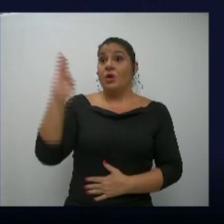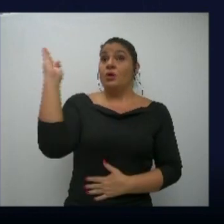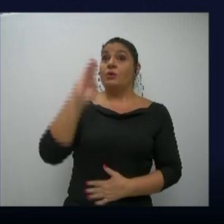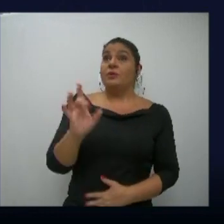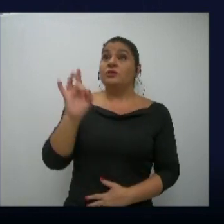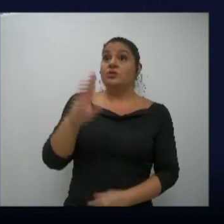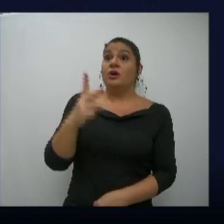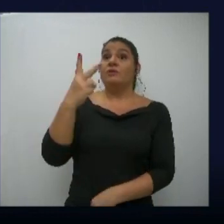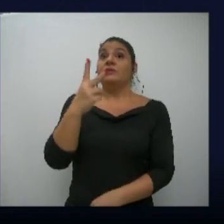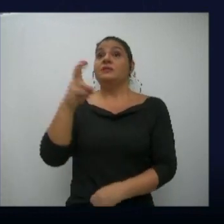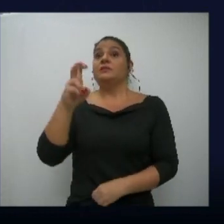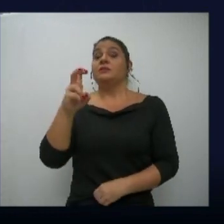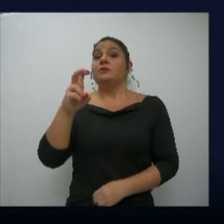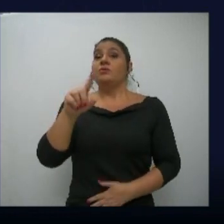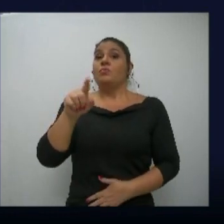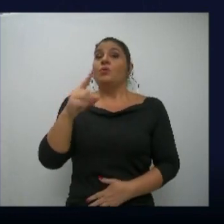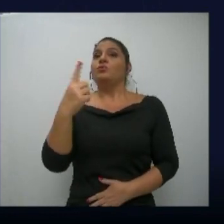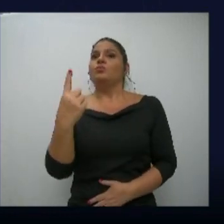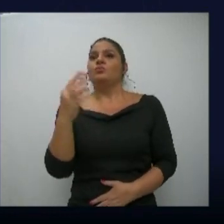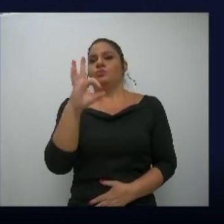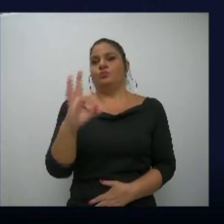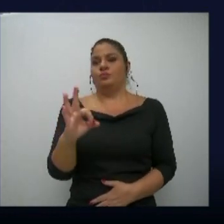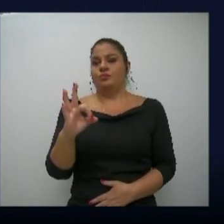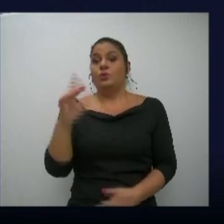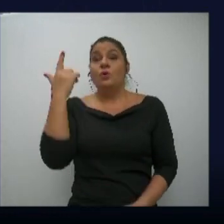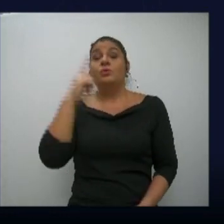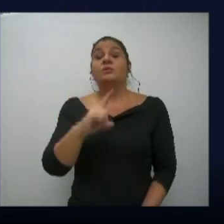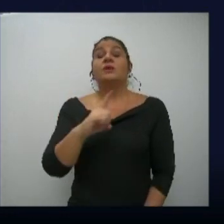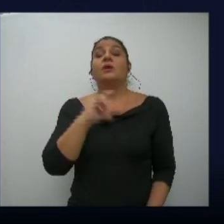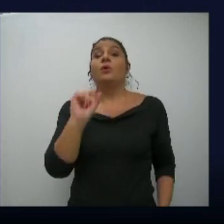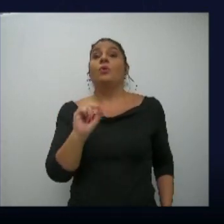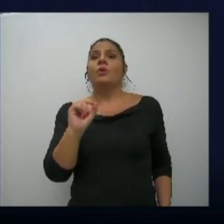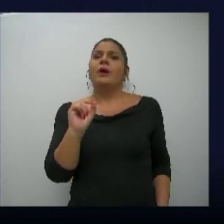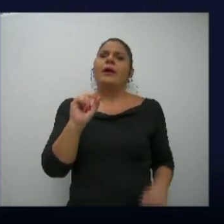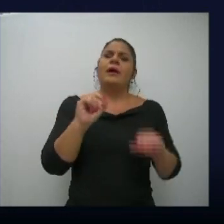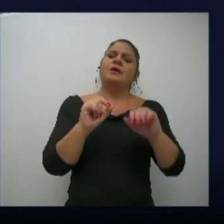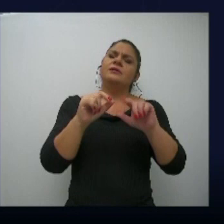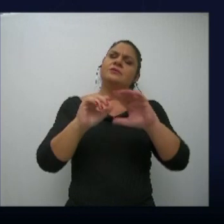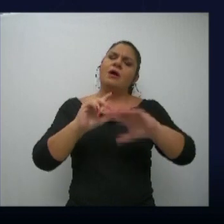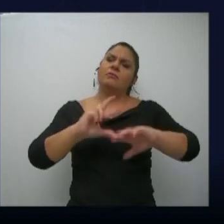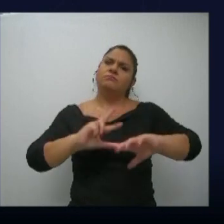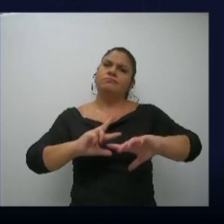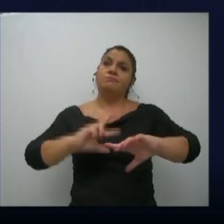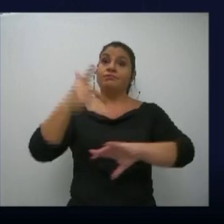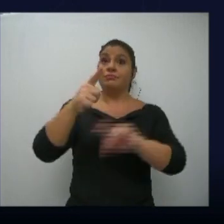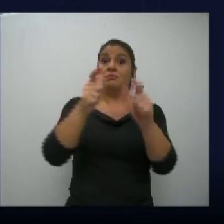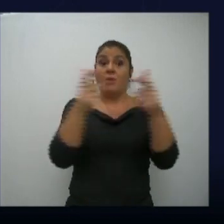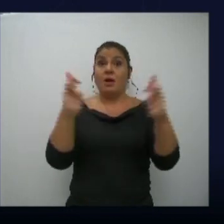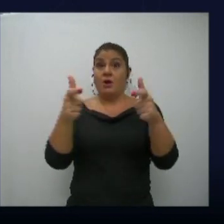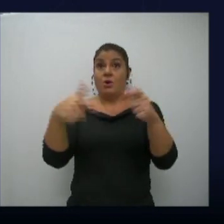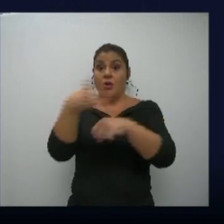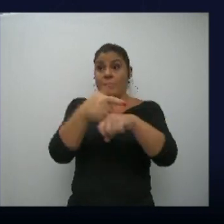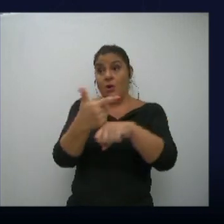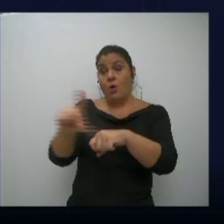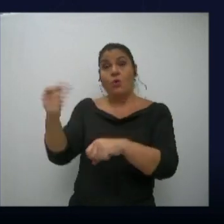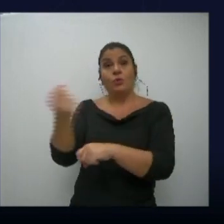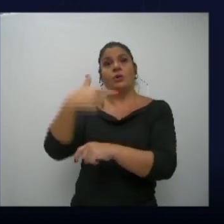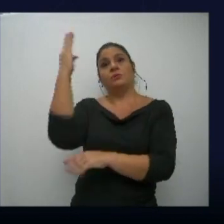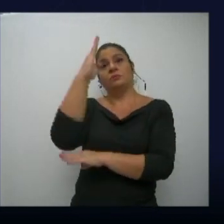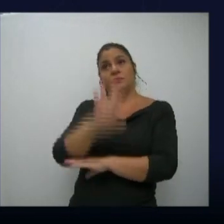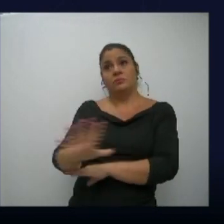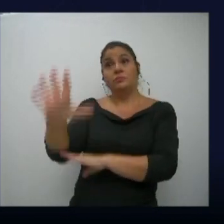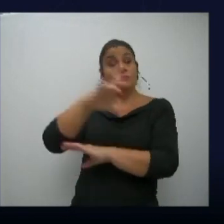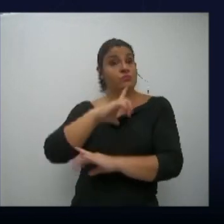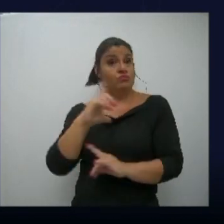Brasil só com 25.1 por cento né então você consegue ter um nível de alavancagem maior lá fora do que aqui no Brasil e